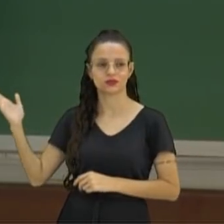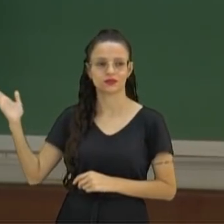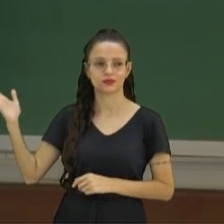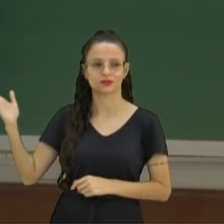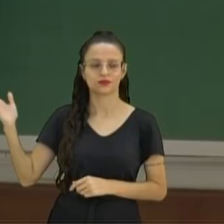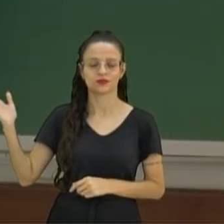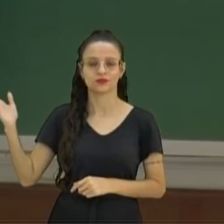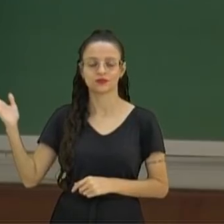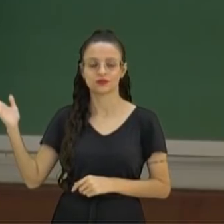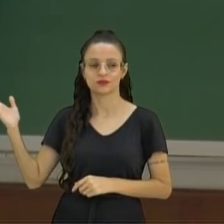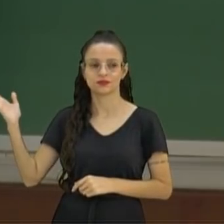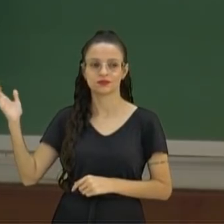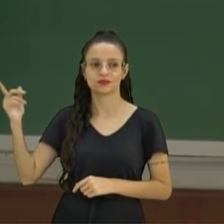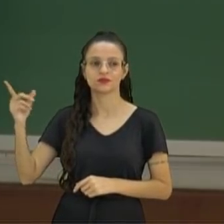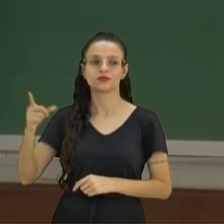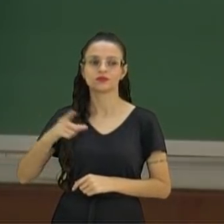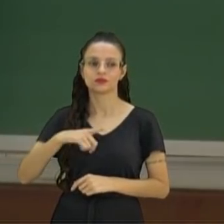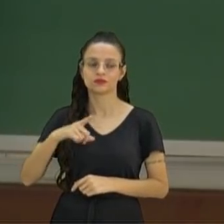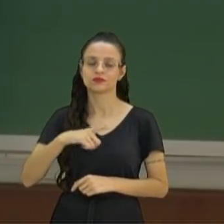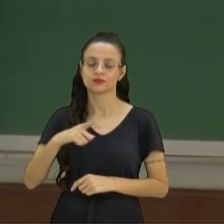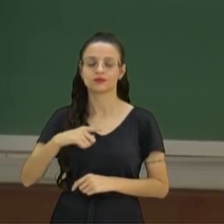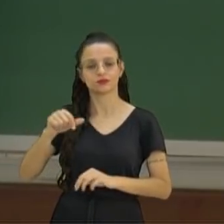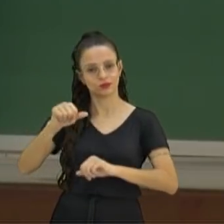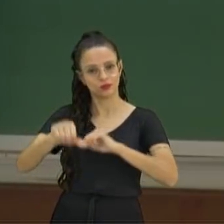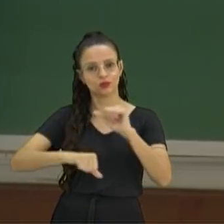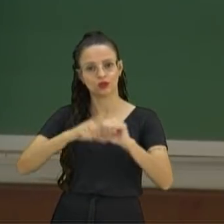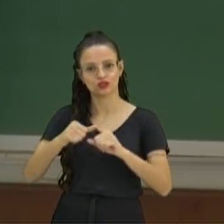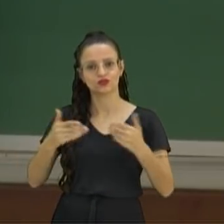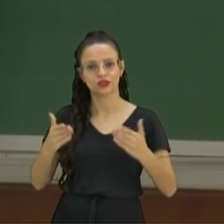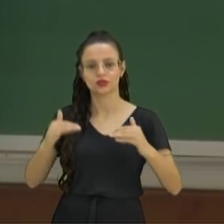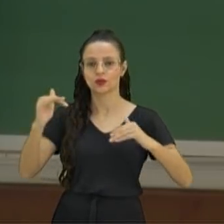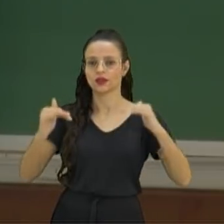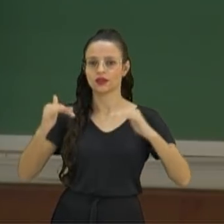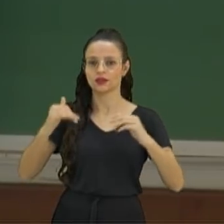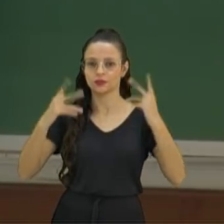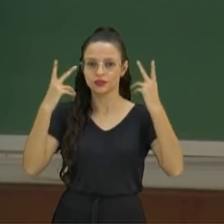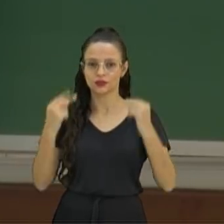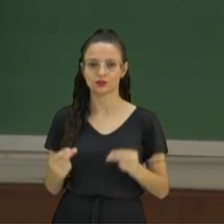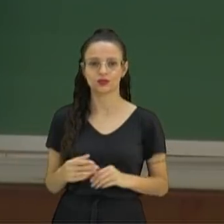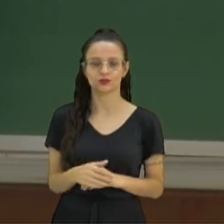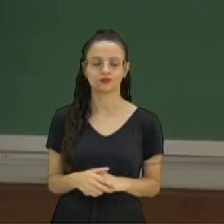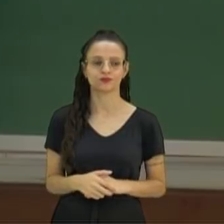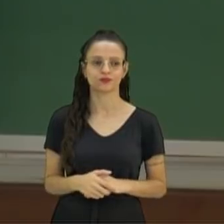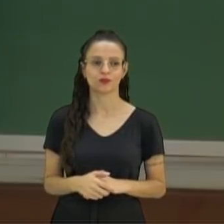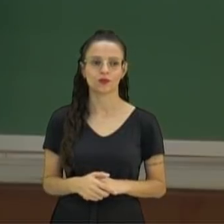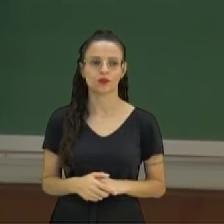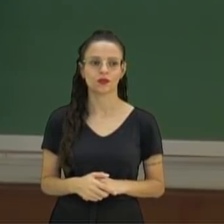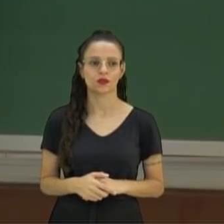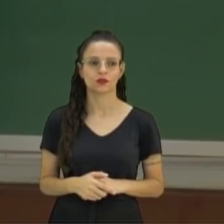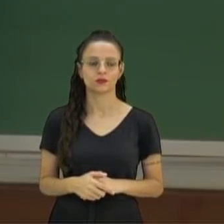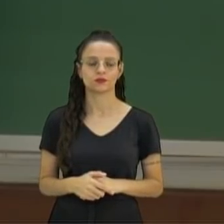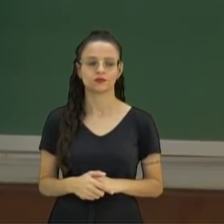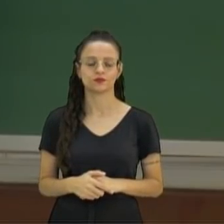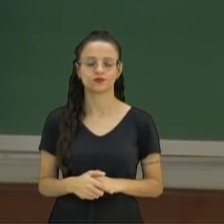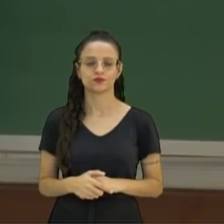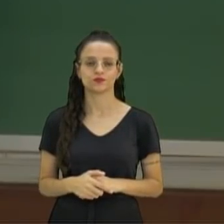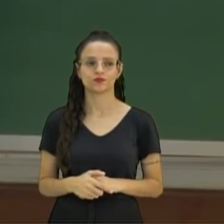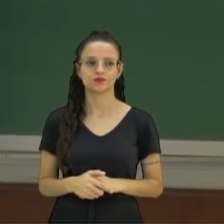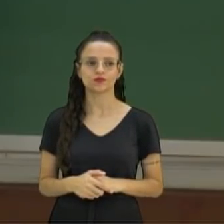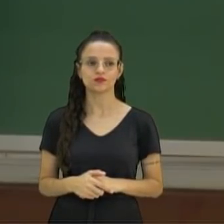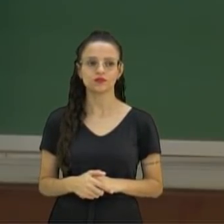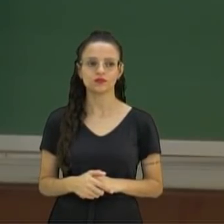desenho sugere ali, a gente vai ter uma modificação naquele equilíbrio natural do ciclo da água, certo? Vai impermeabilizar